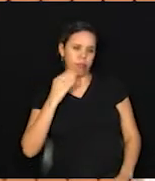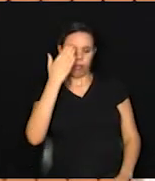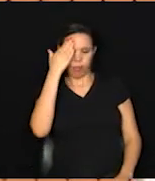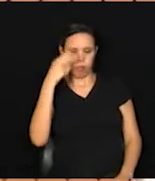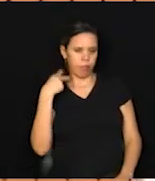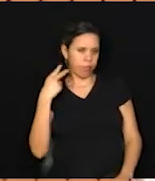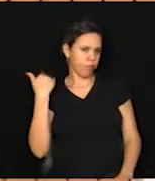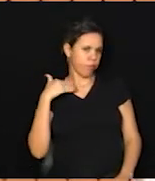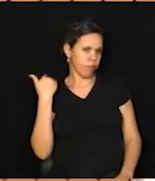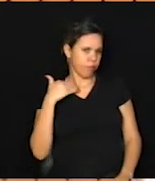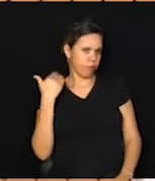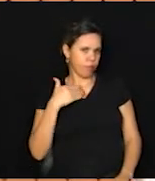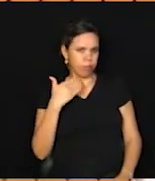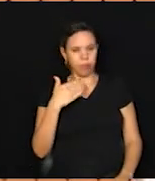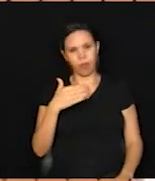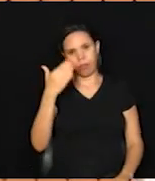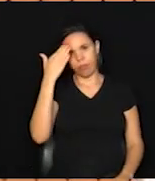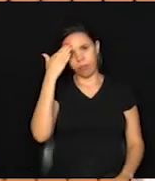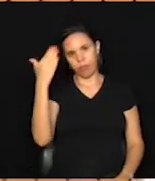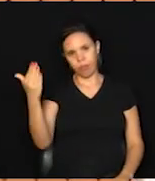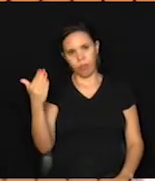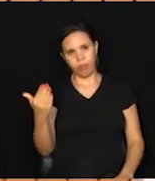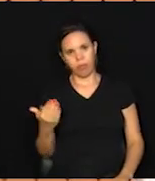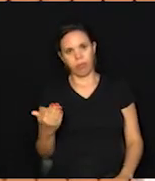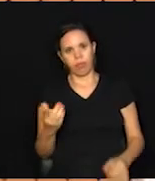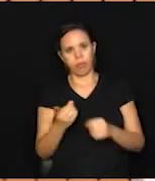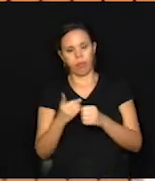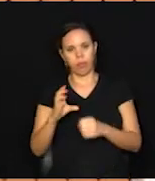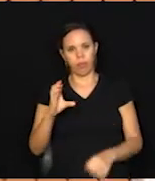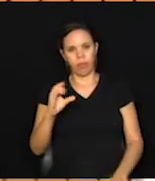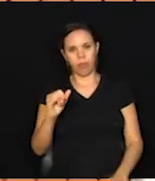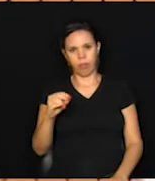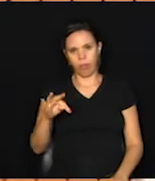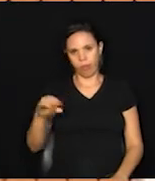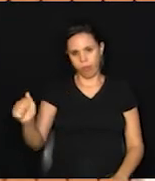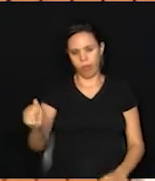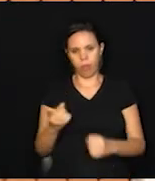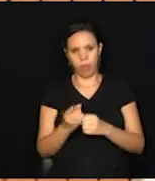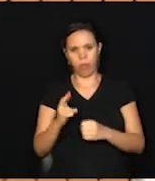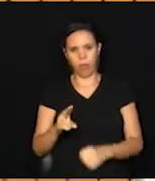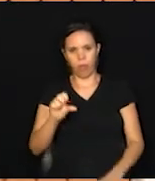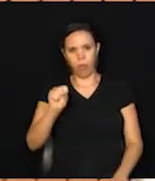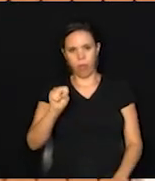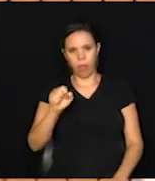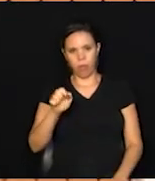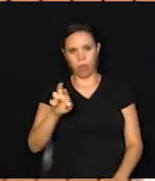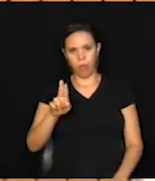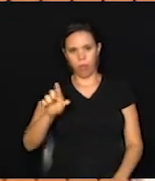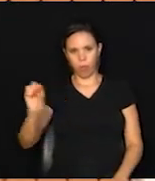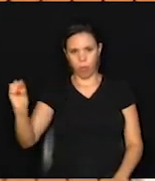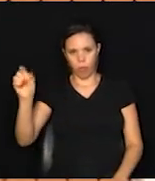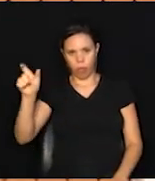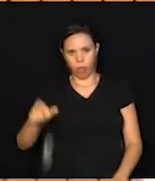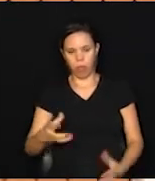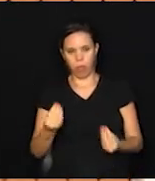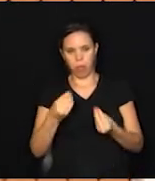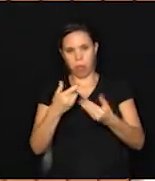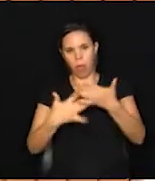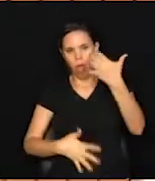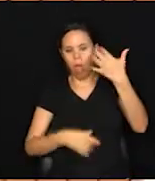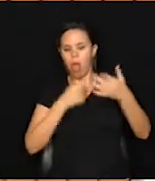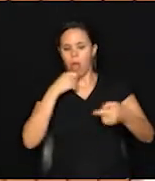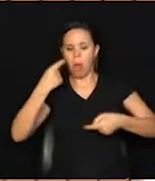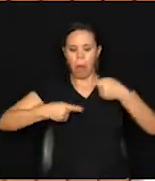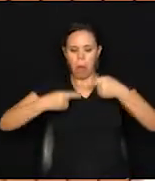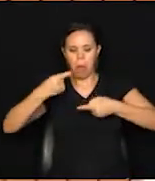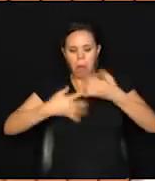agradecer à vereadora Mariana Conte, agradecer à doutora Cíntia, ao doutor Sérgio. Eu acho que tem muita coisa a ser discutida